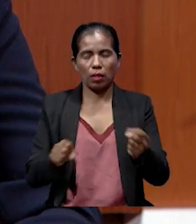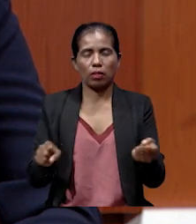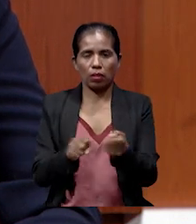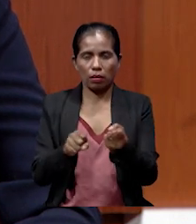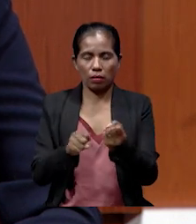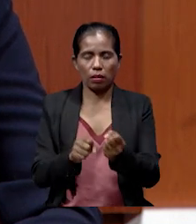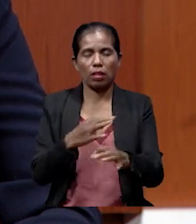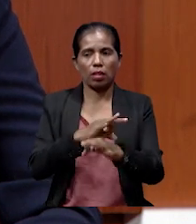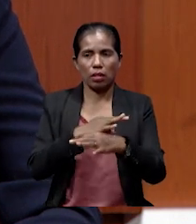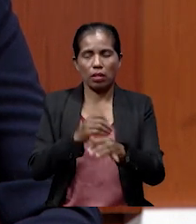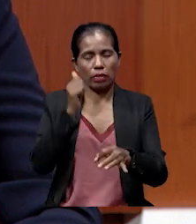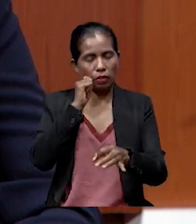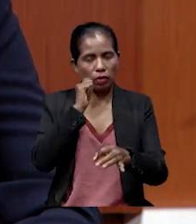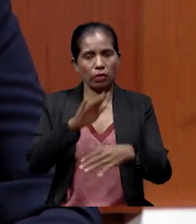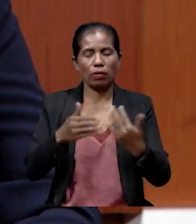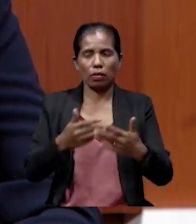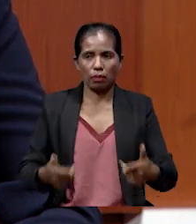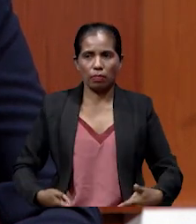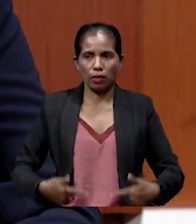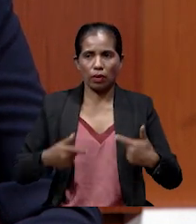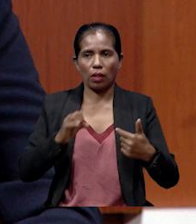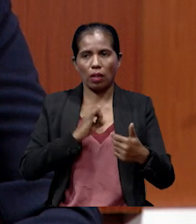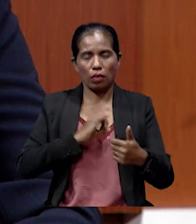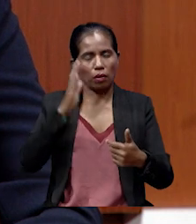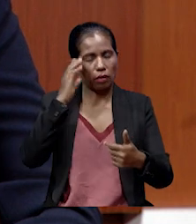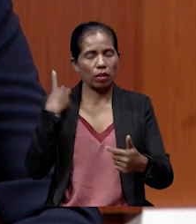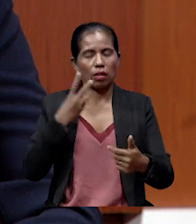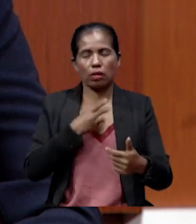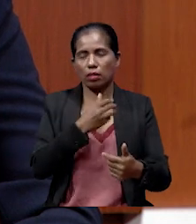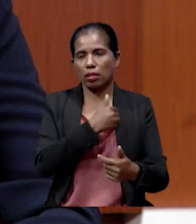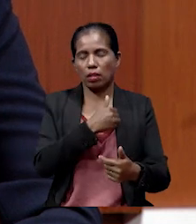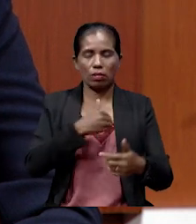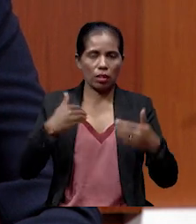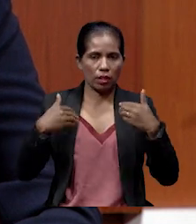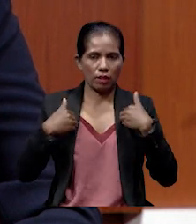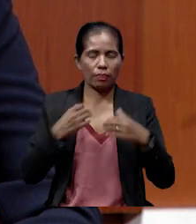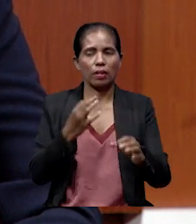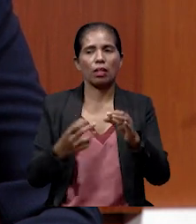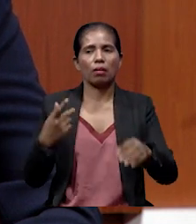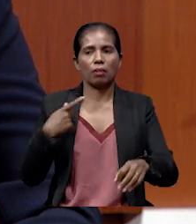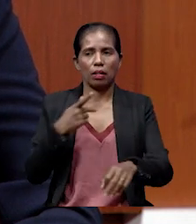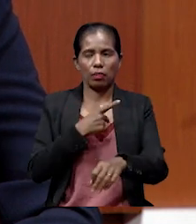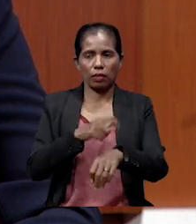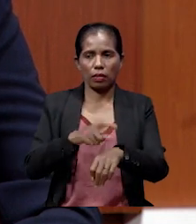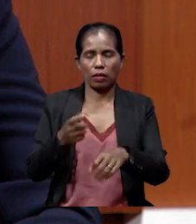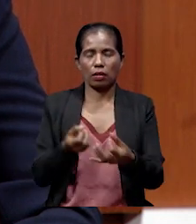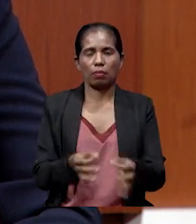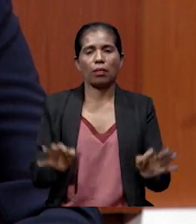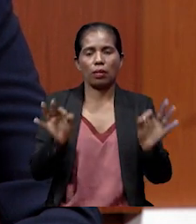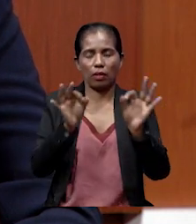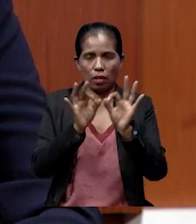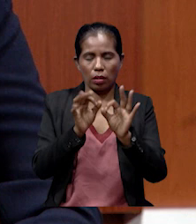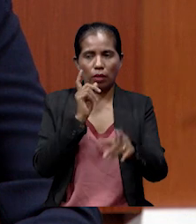tu hadia feto nemores. Sim. Hau noi ida nema ita sei falta. Karik ia parlamento importante loj